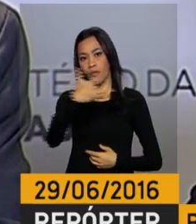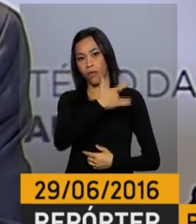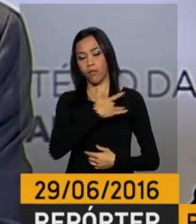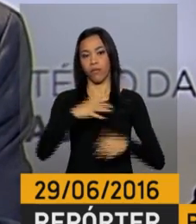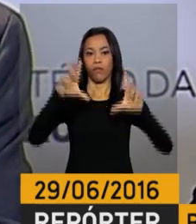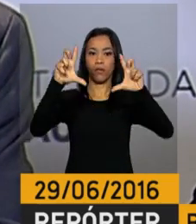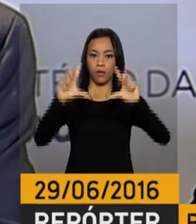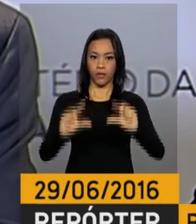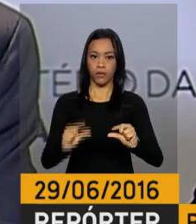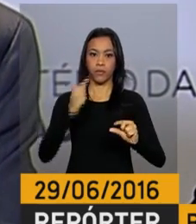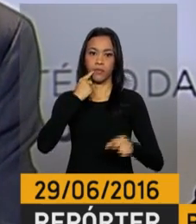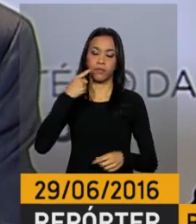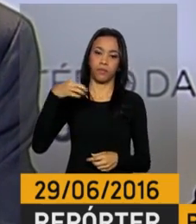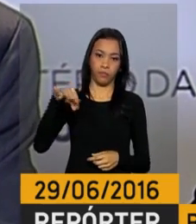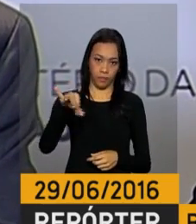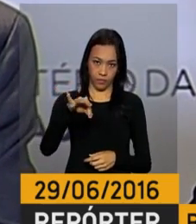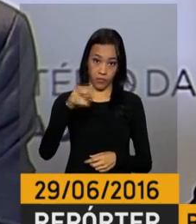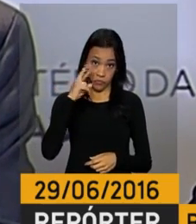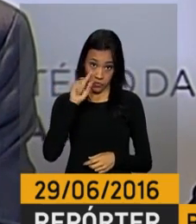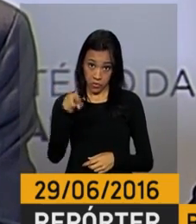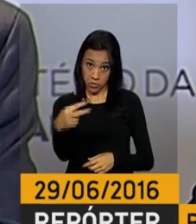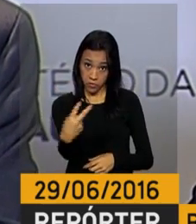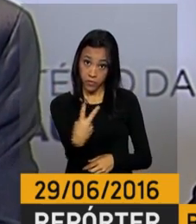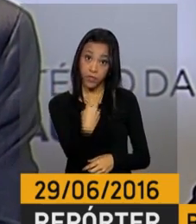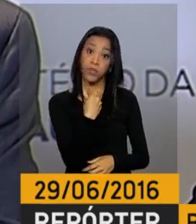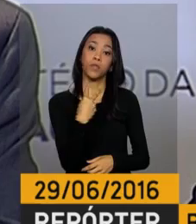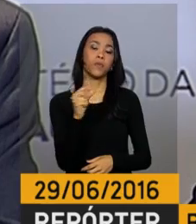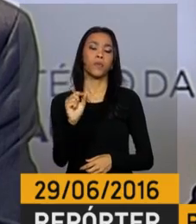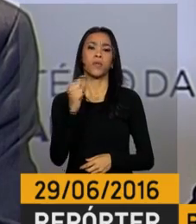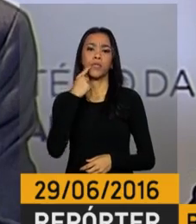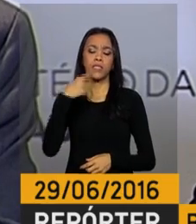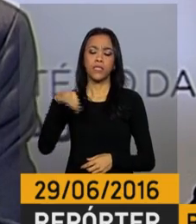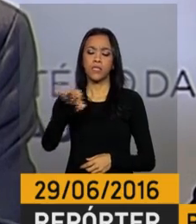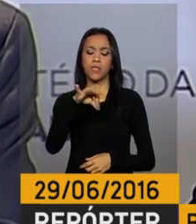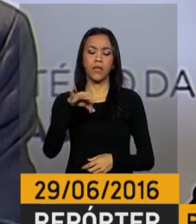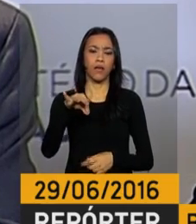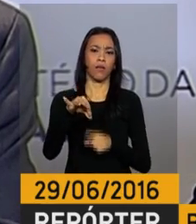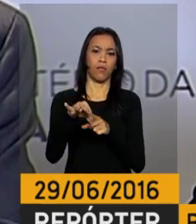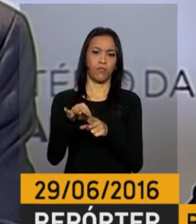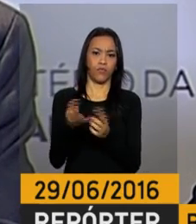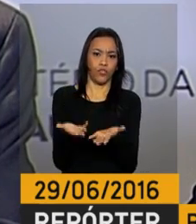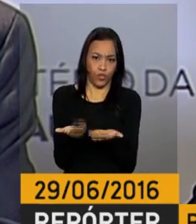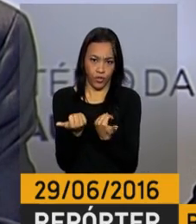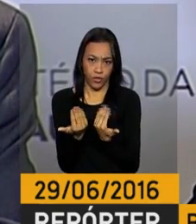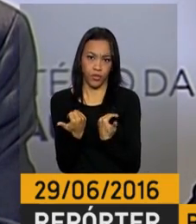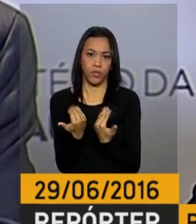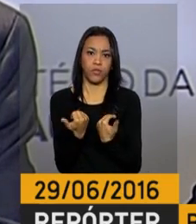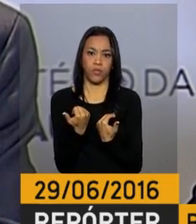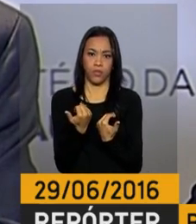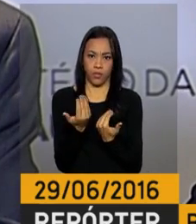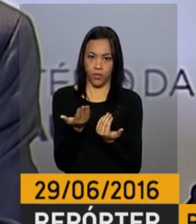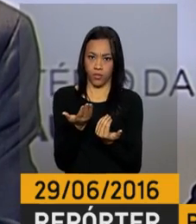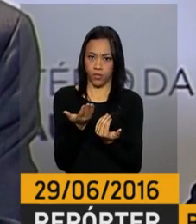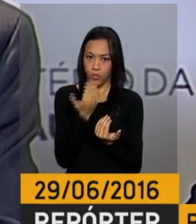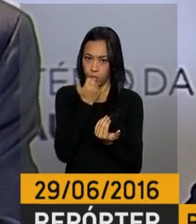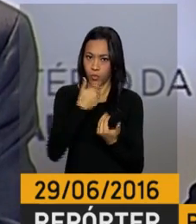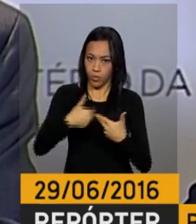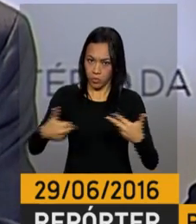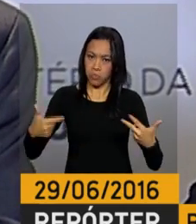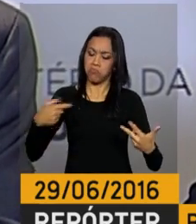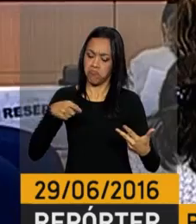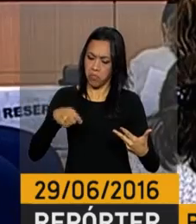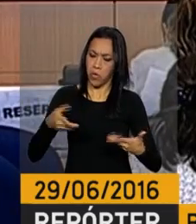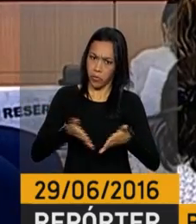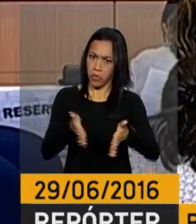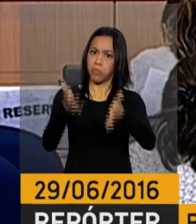sal do sal que os senhores viram e em quantidades que Pratic amente eh indicam que nós estamos no caminho